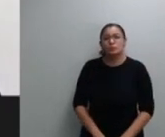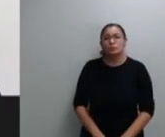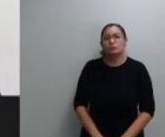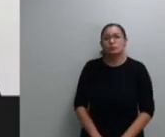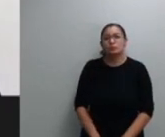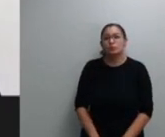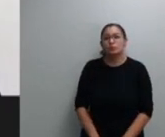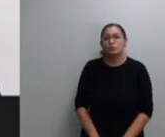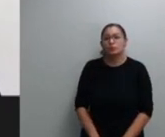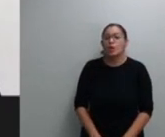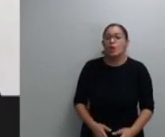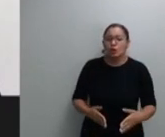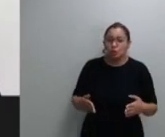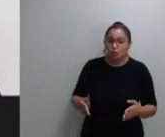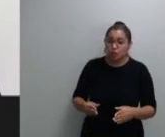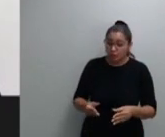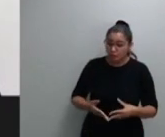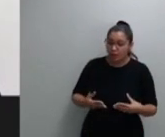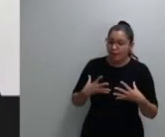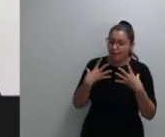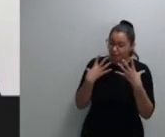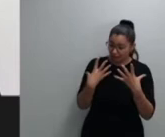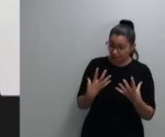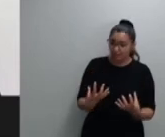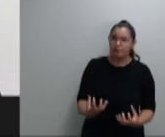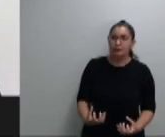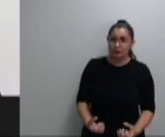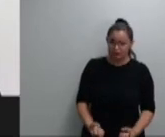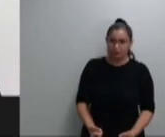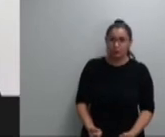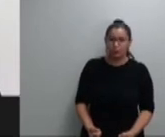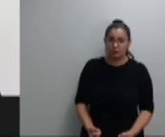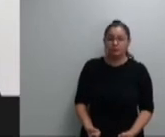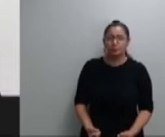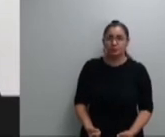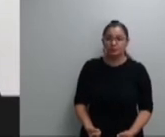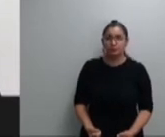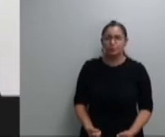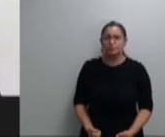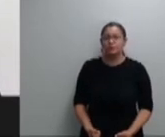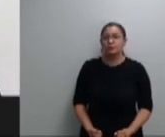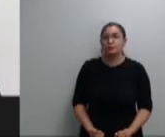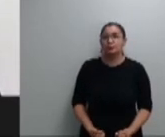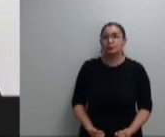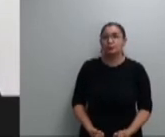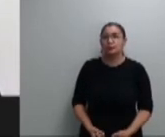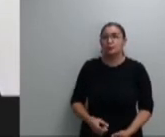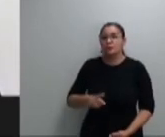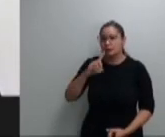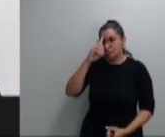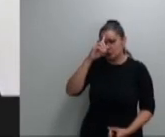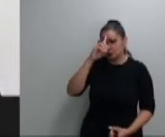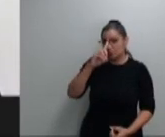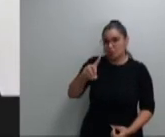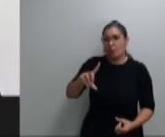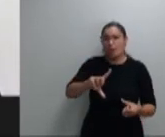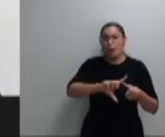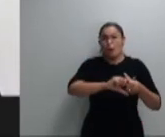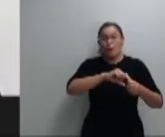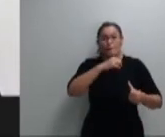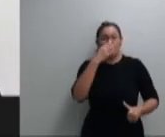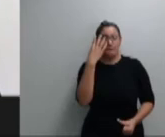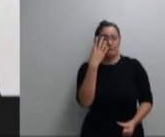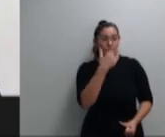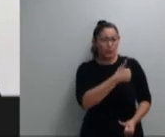deu provimento ao agravo regimental para adequação da decisão prevista no artigo 1040 inciso 2